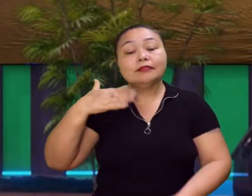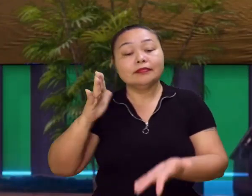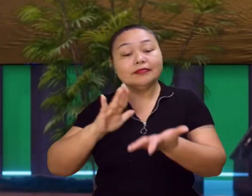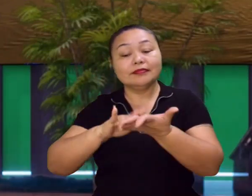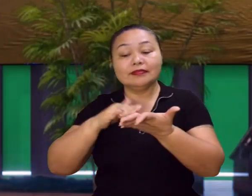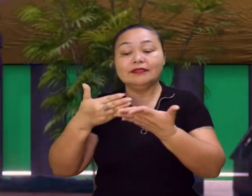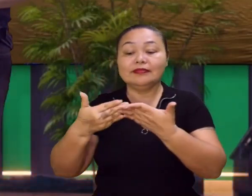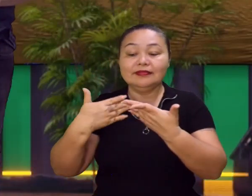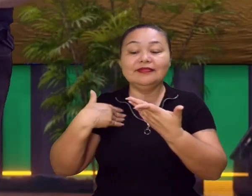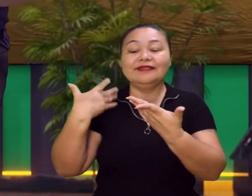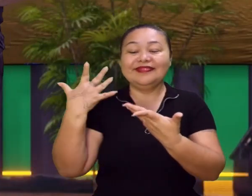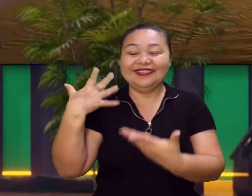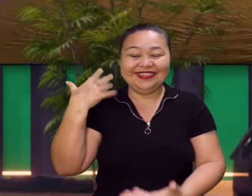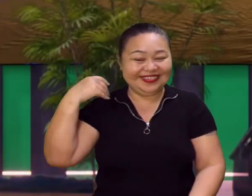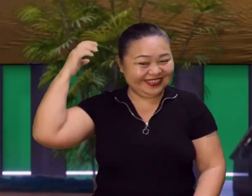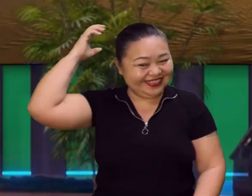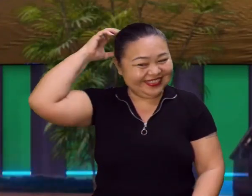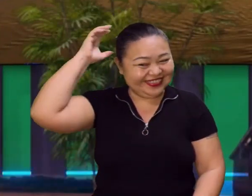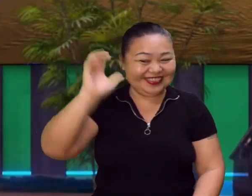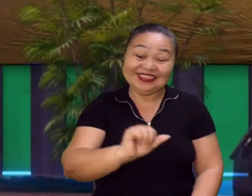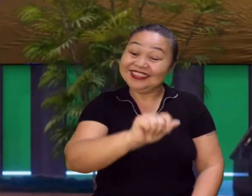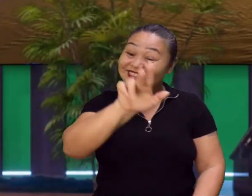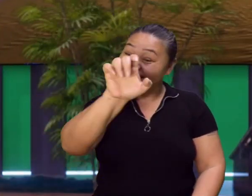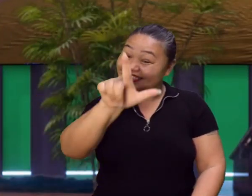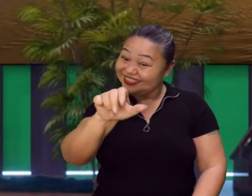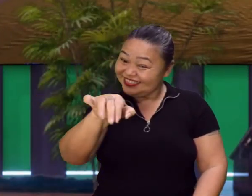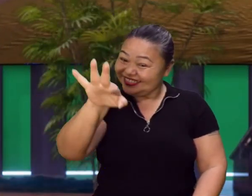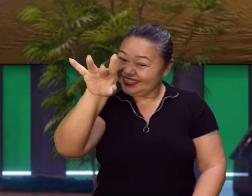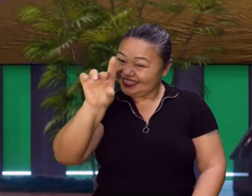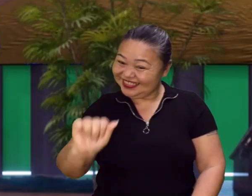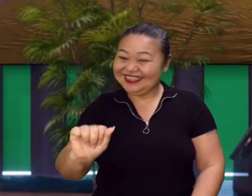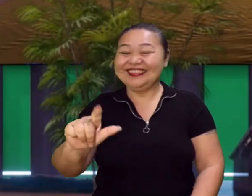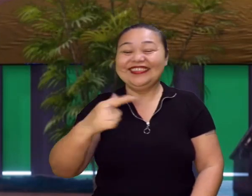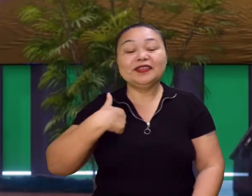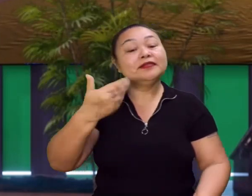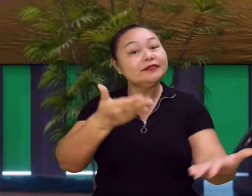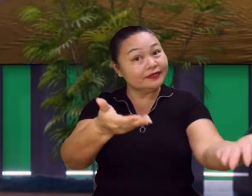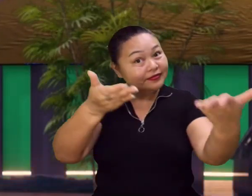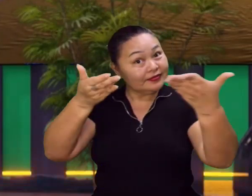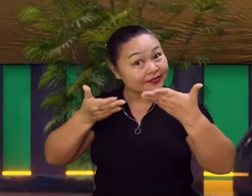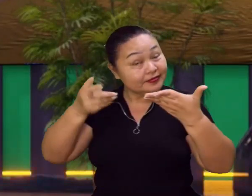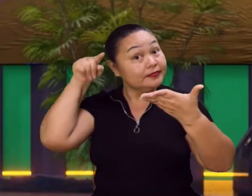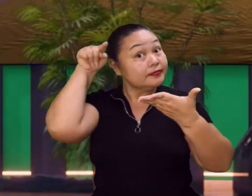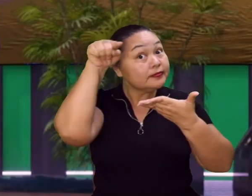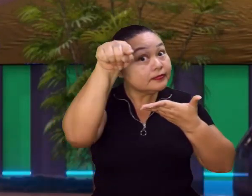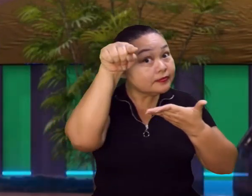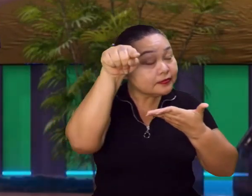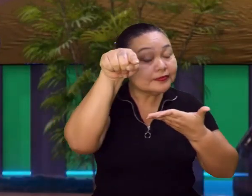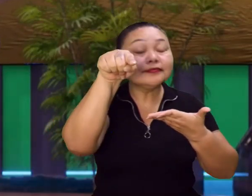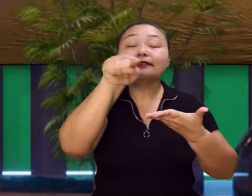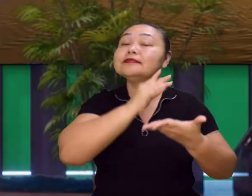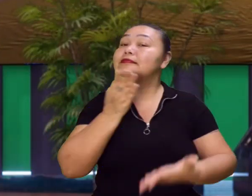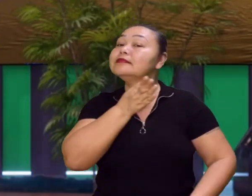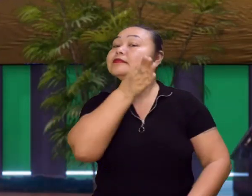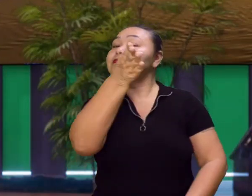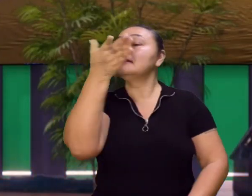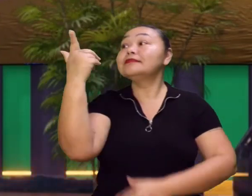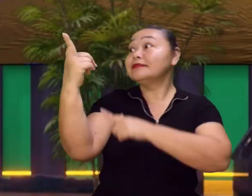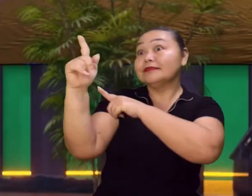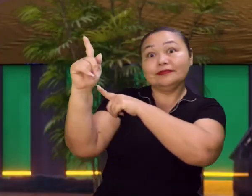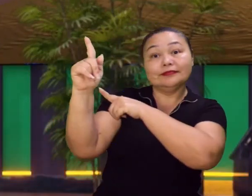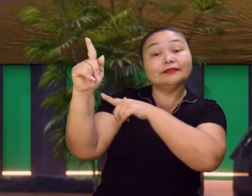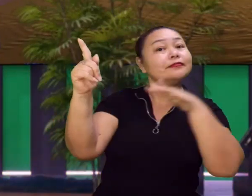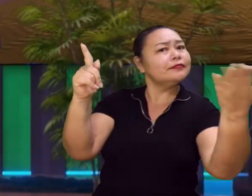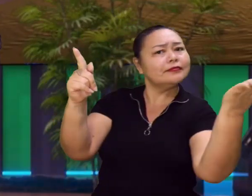querida Aldelinda, olha só, Aldelinda, convidando você para mais uma viagem geográfica.